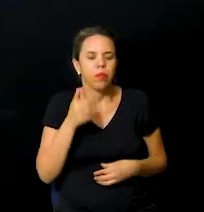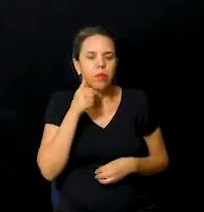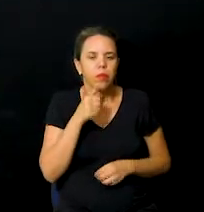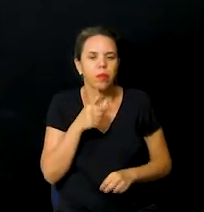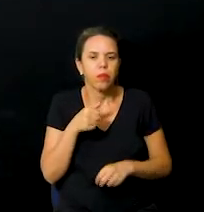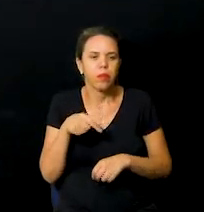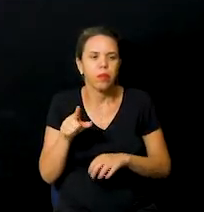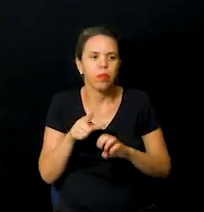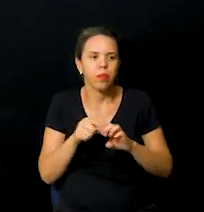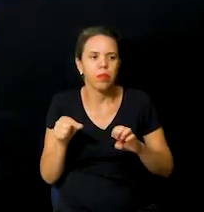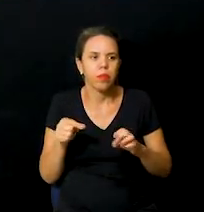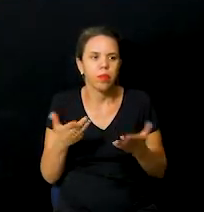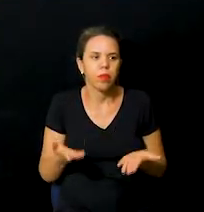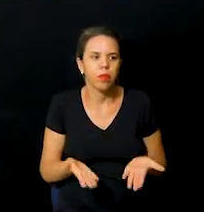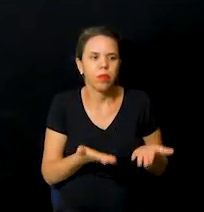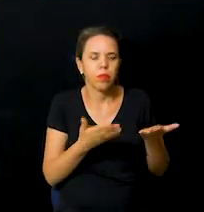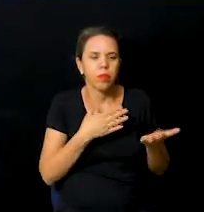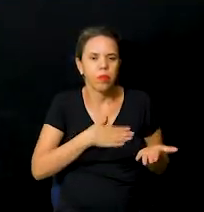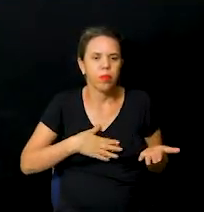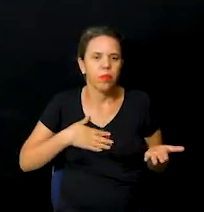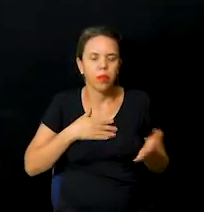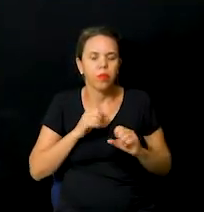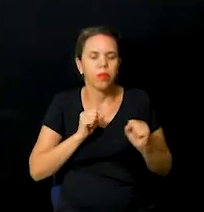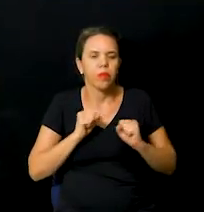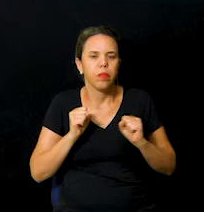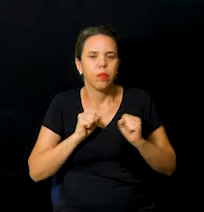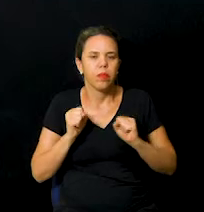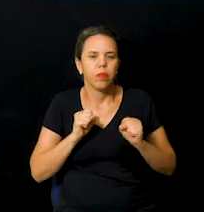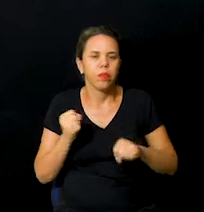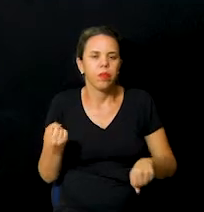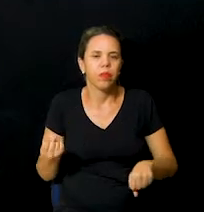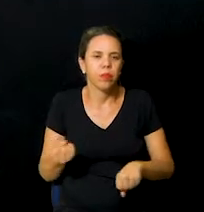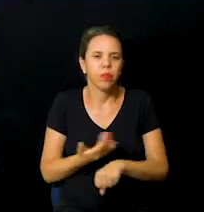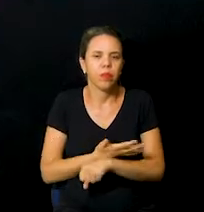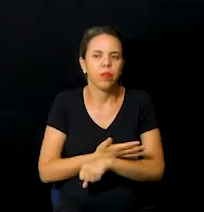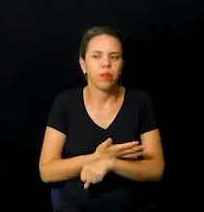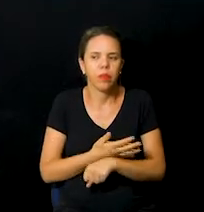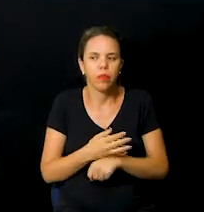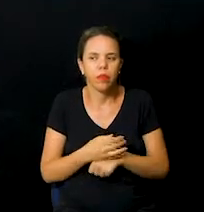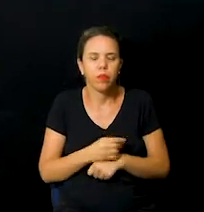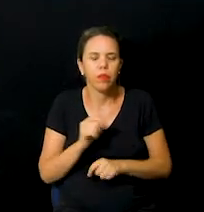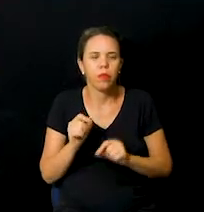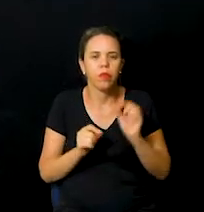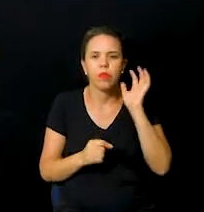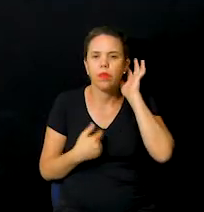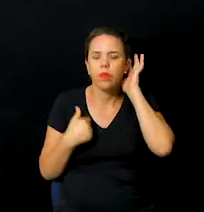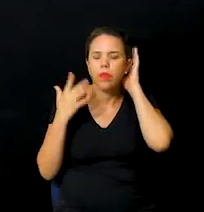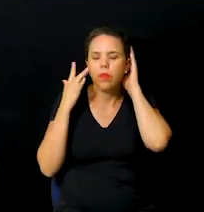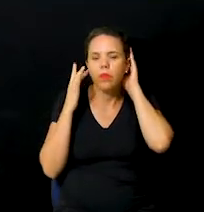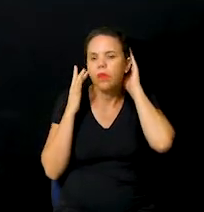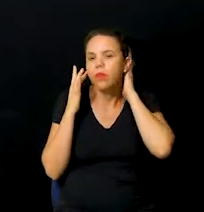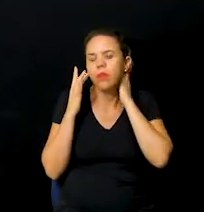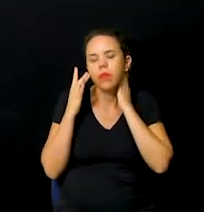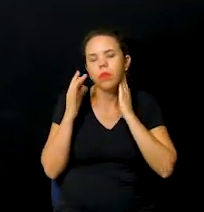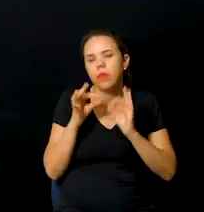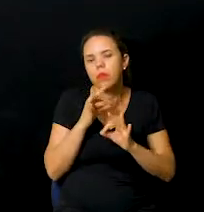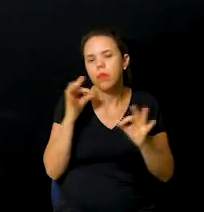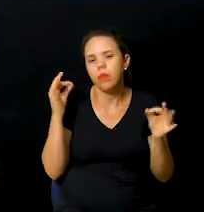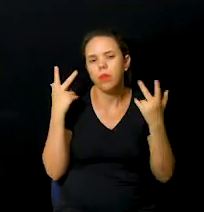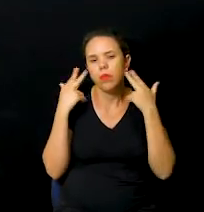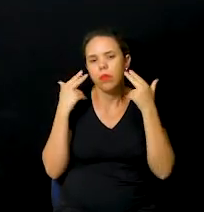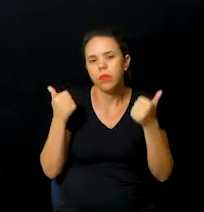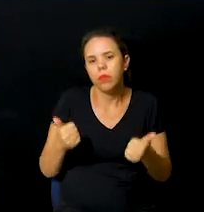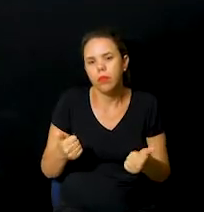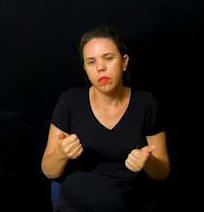a mulher, quando ela vai empreender, ela leva paixão, ela leva essa emoção. O que eu acho